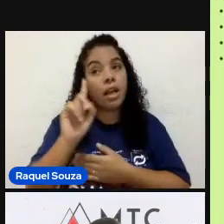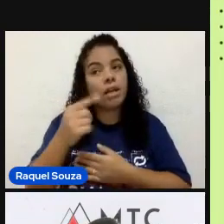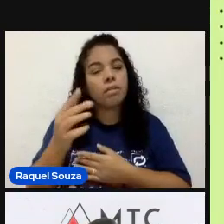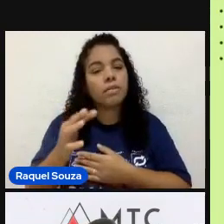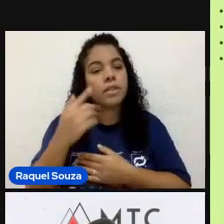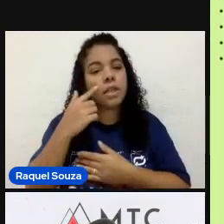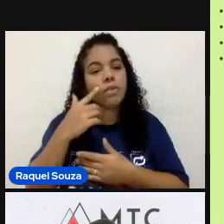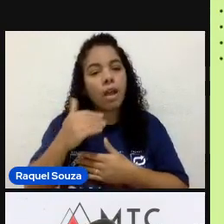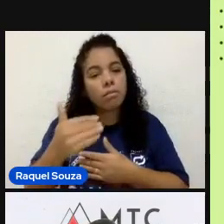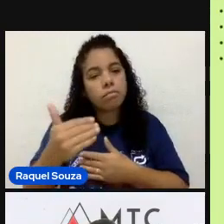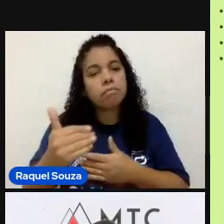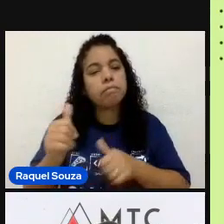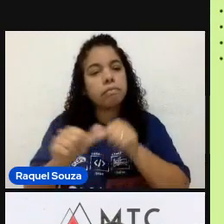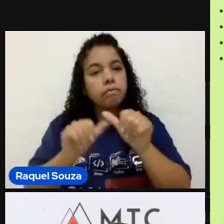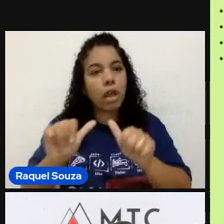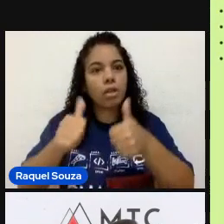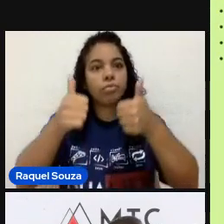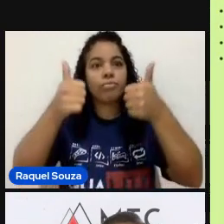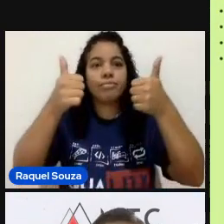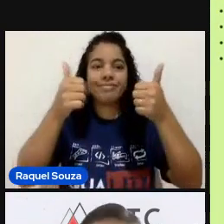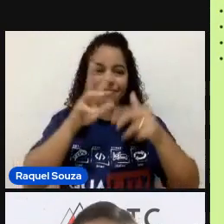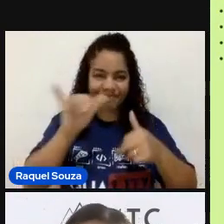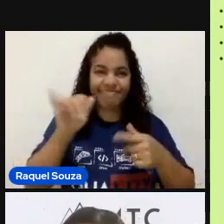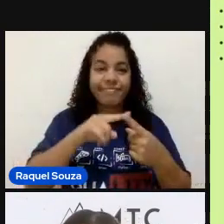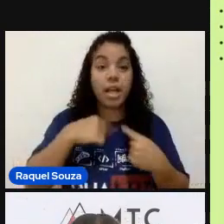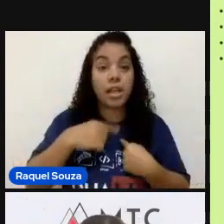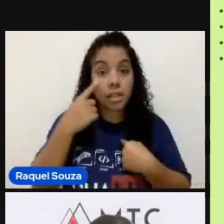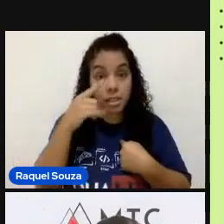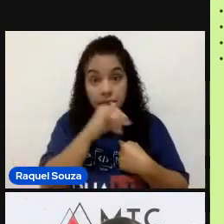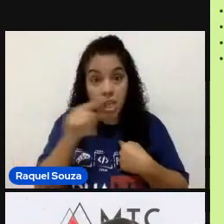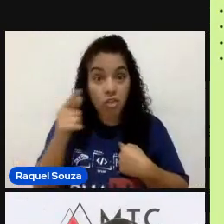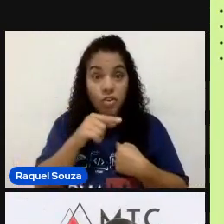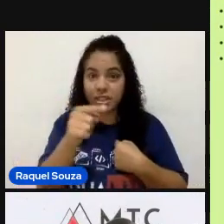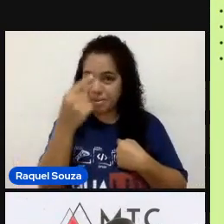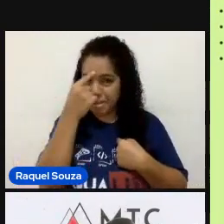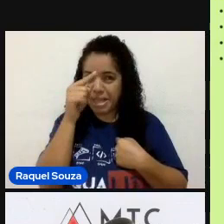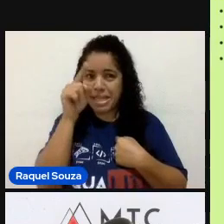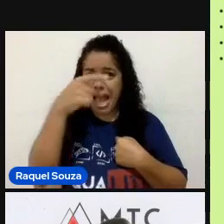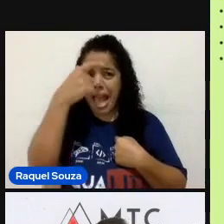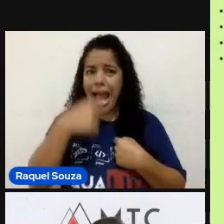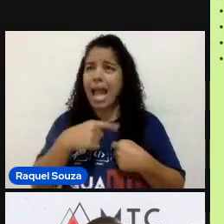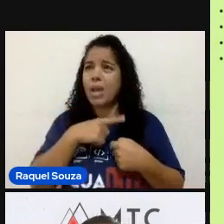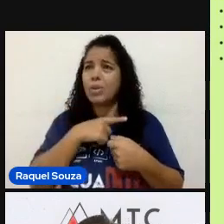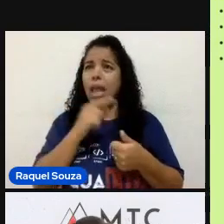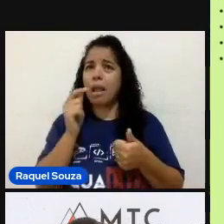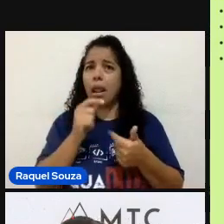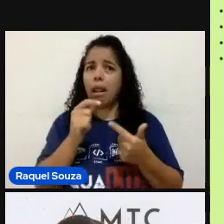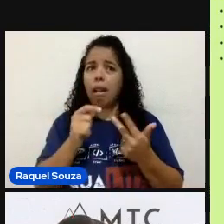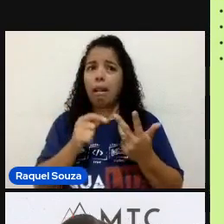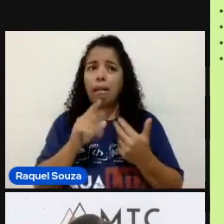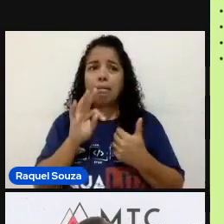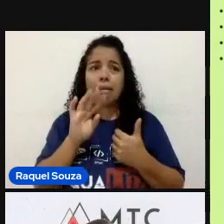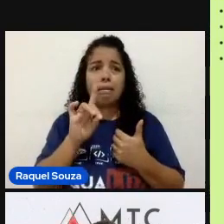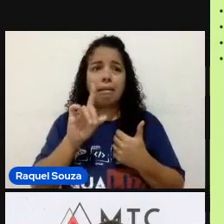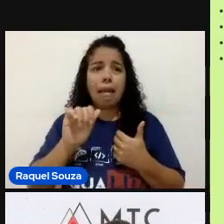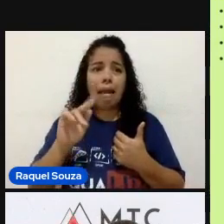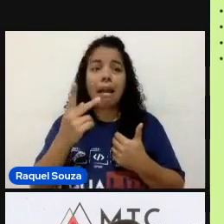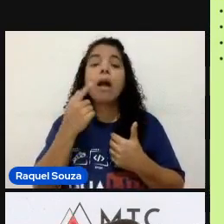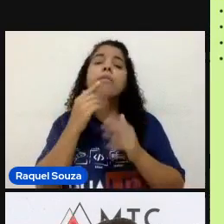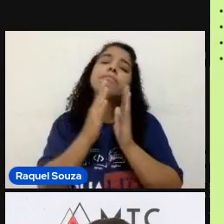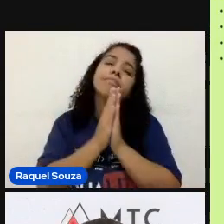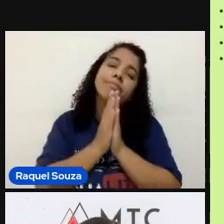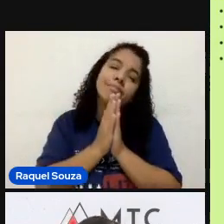sair, né? Então, se você se identificou, né, gente, por favor, procure